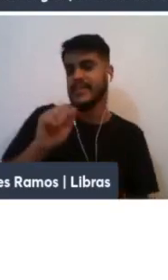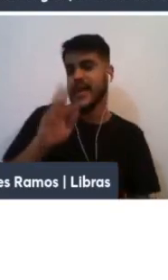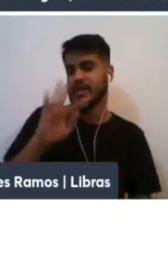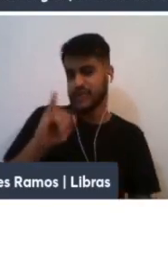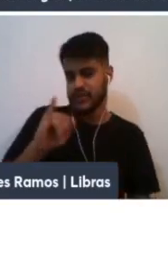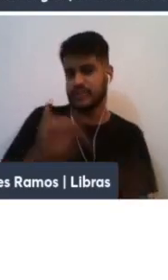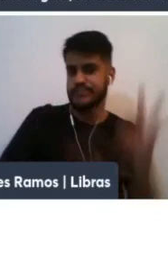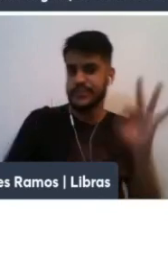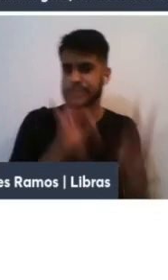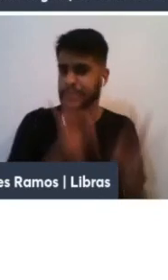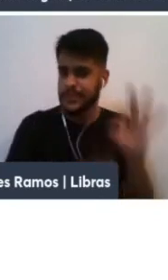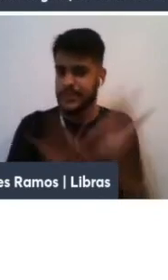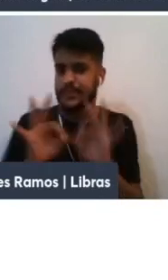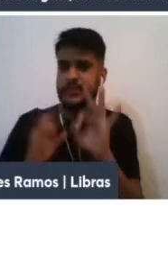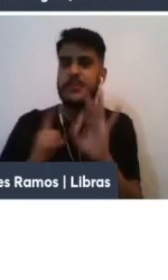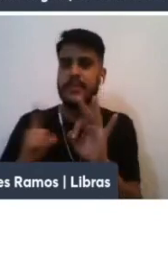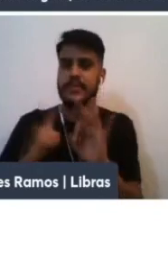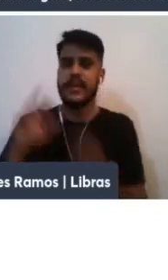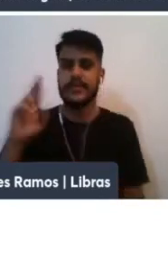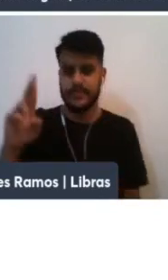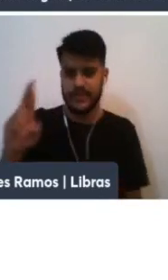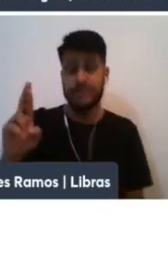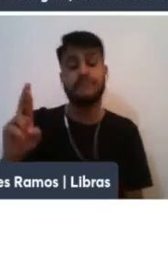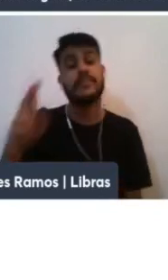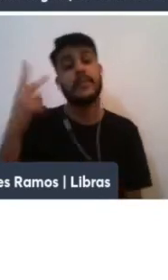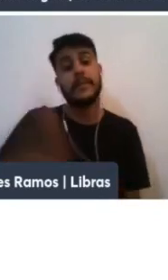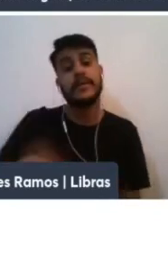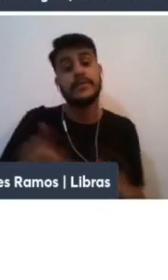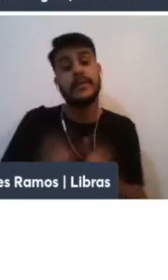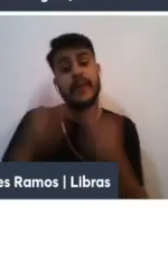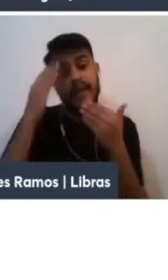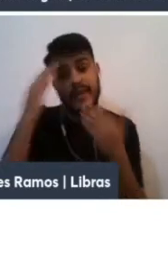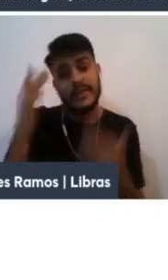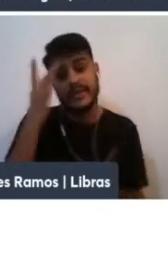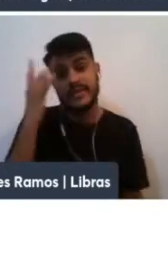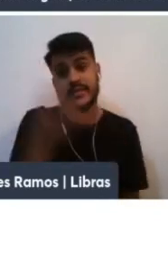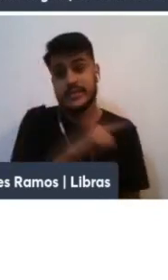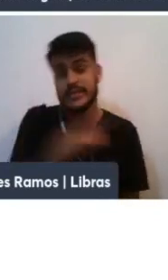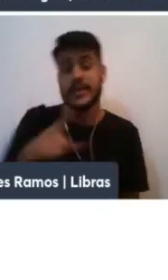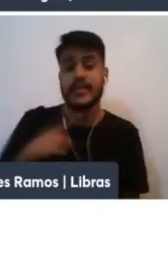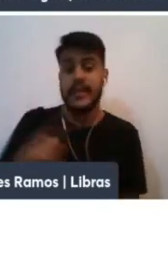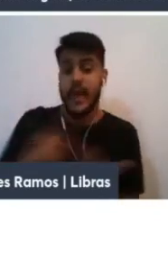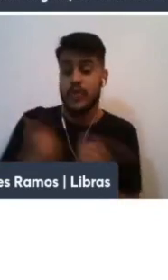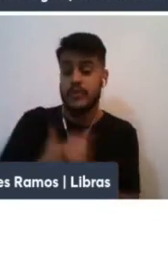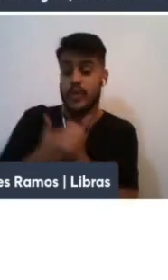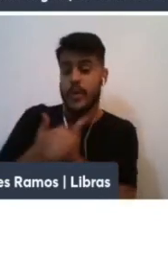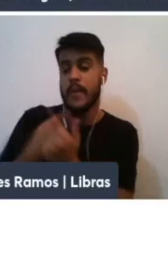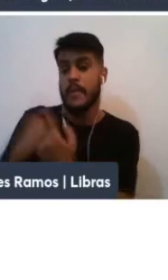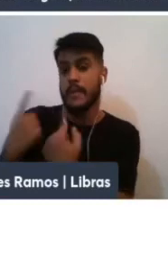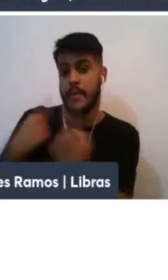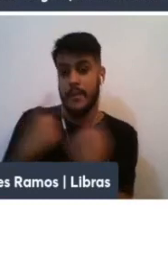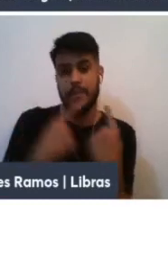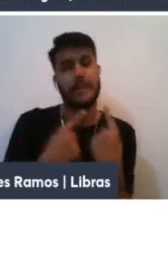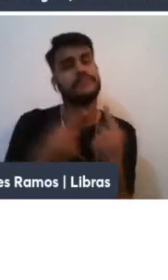aqui do evento, e agradecer a todo mundo que nos acompanhou nesse bate-papo aqui, esperando que a gente possa se